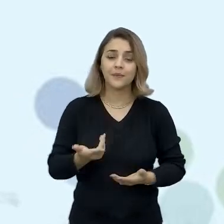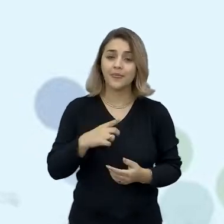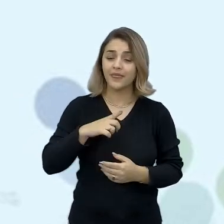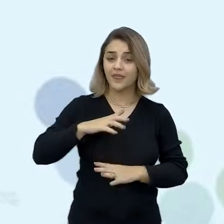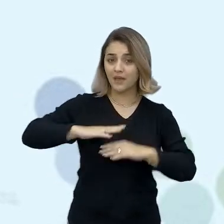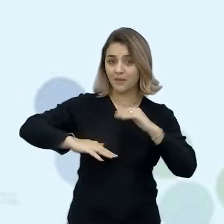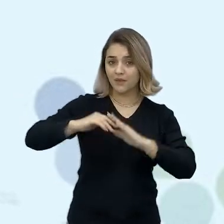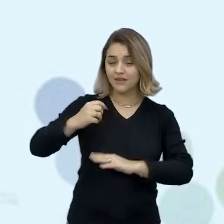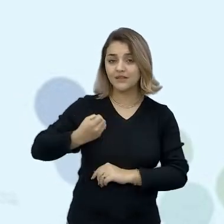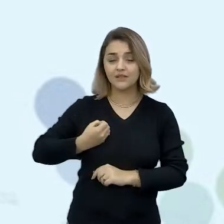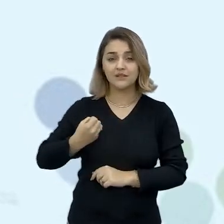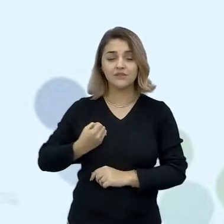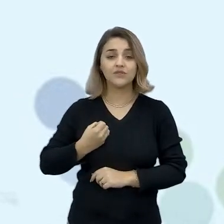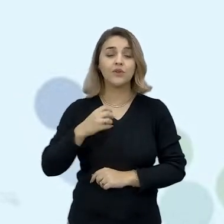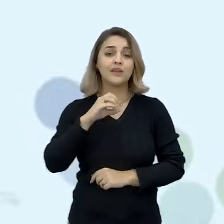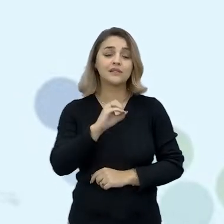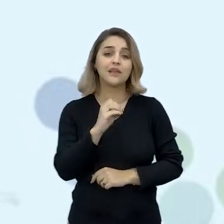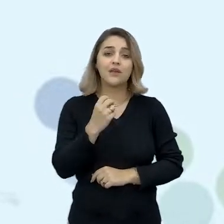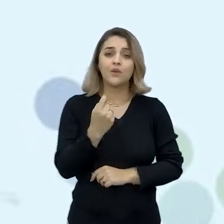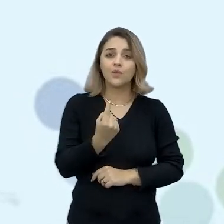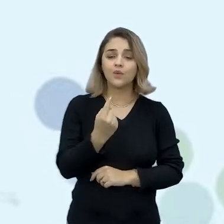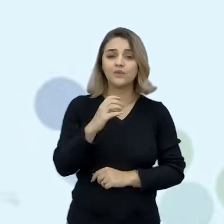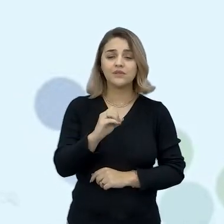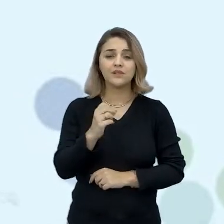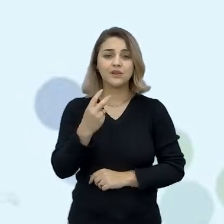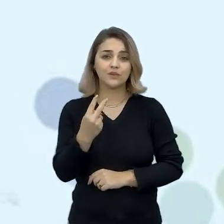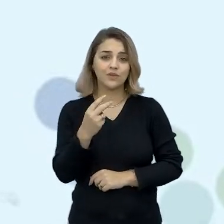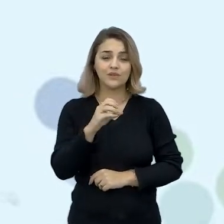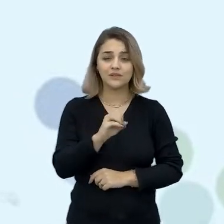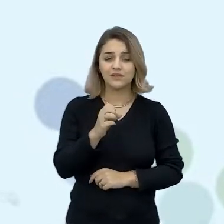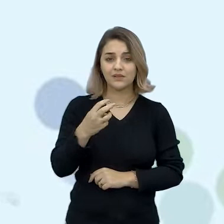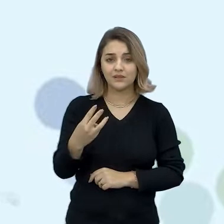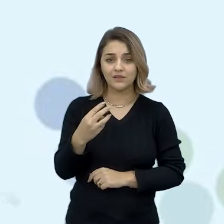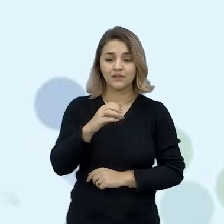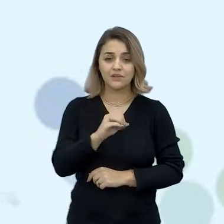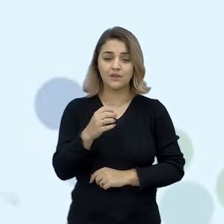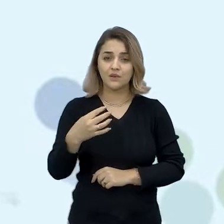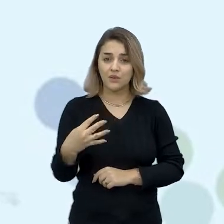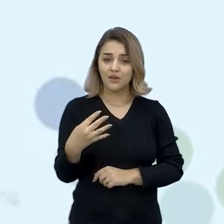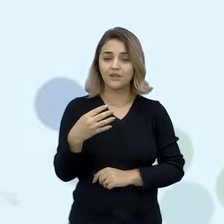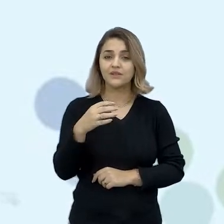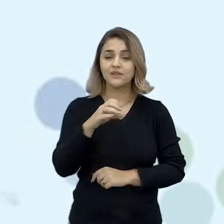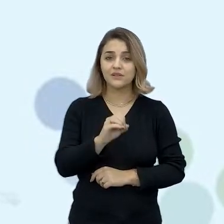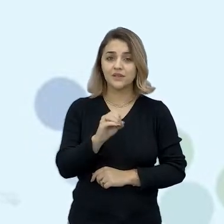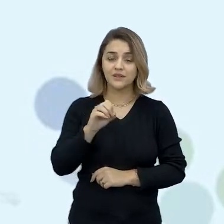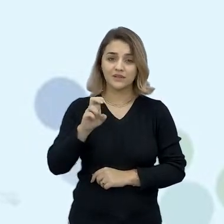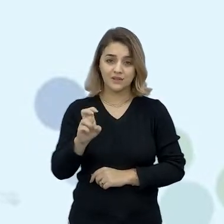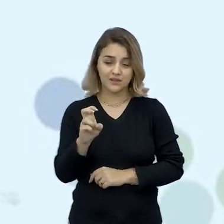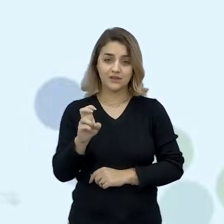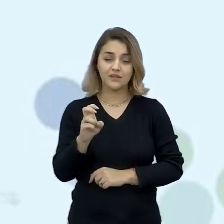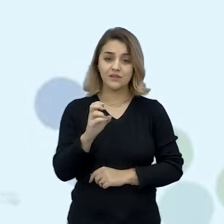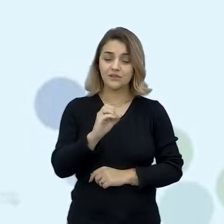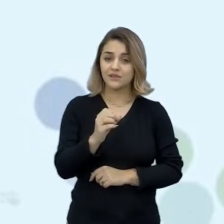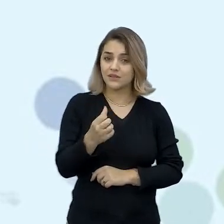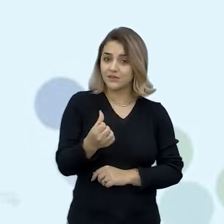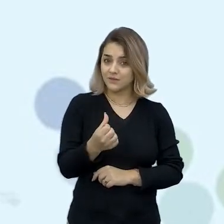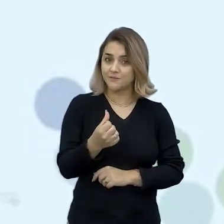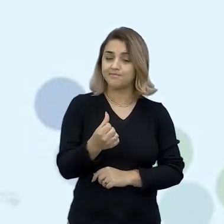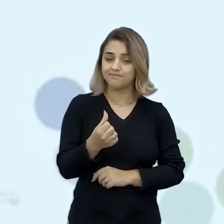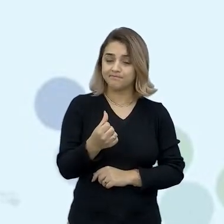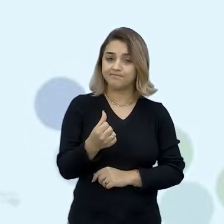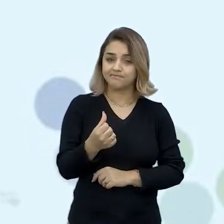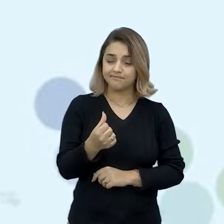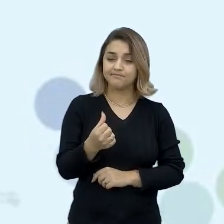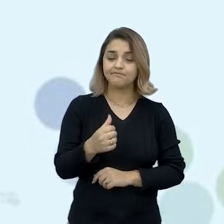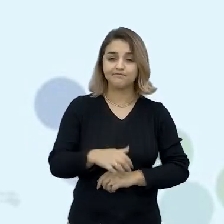habilidade 01, 02, 03, 04, 05 e a 06.